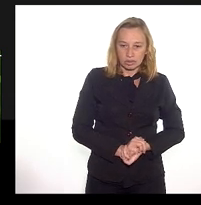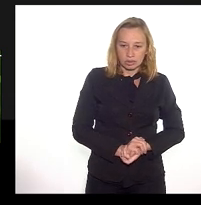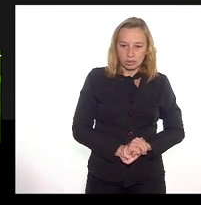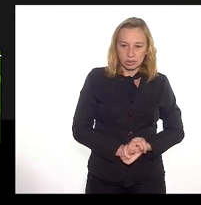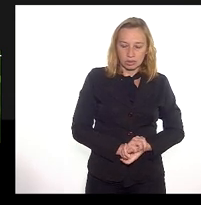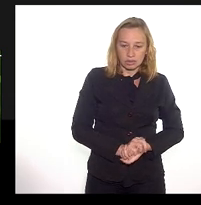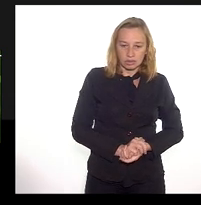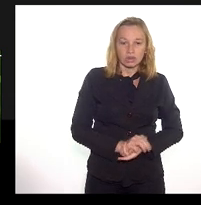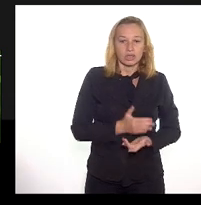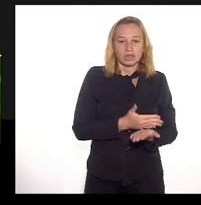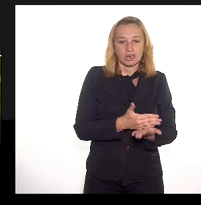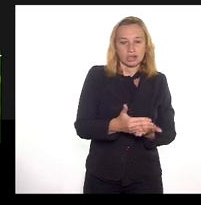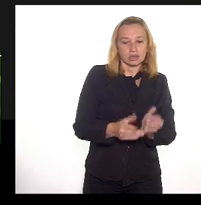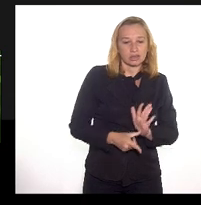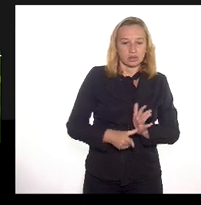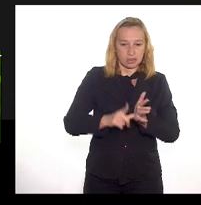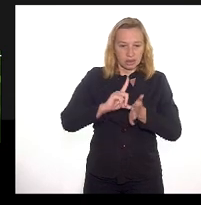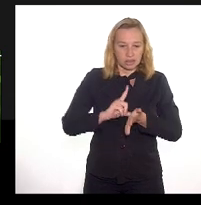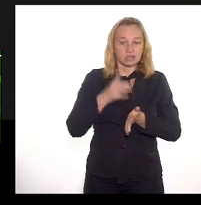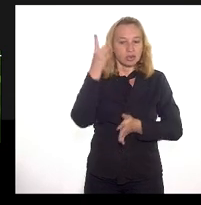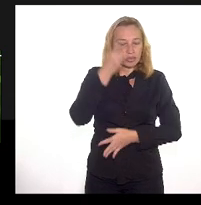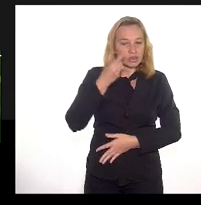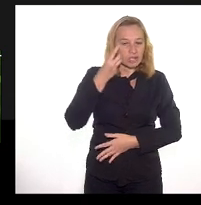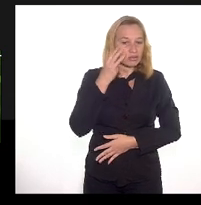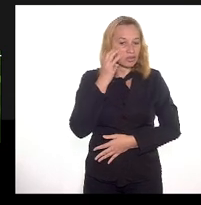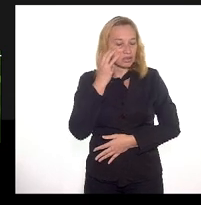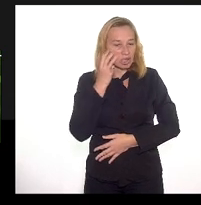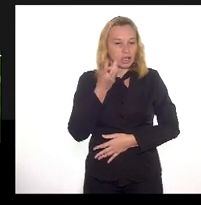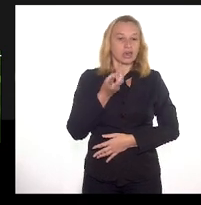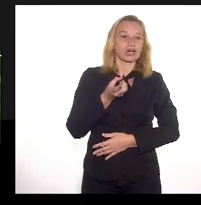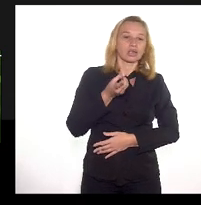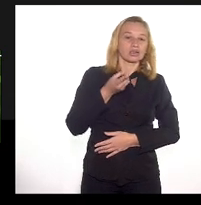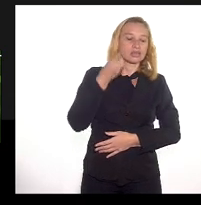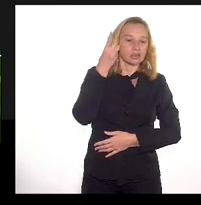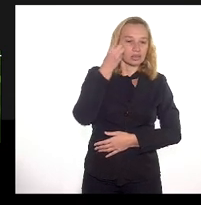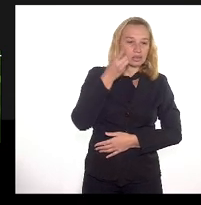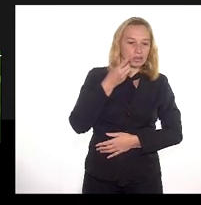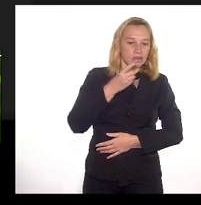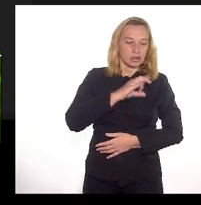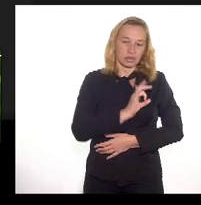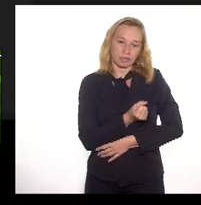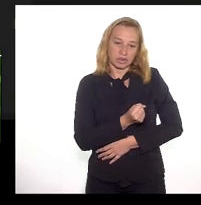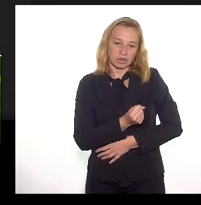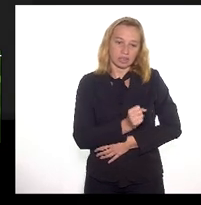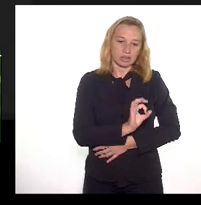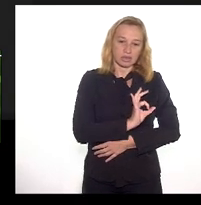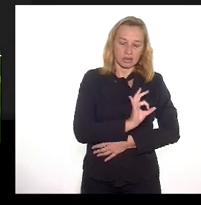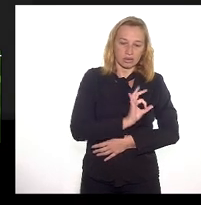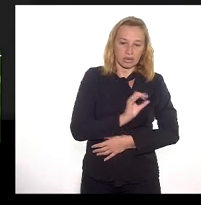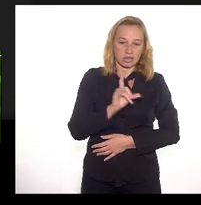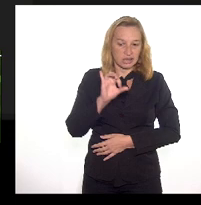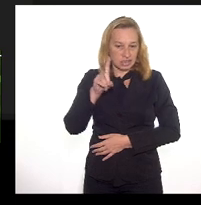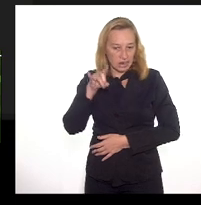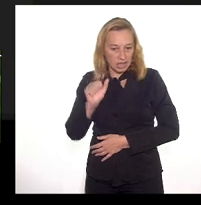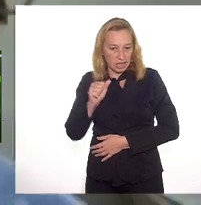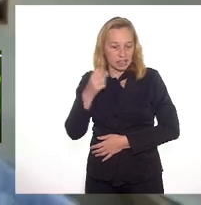iniciar, deputado Valdeque, deputada Marta Rocha, deputada Célia Jordão, apesar de já